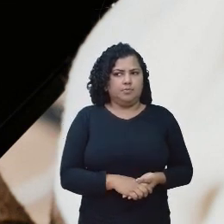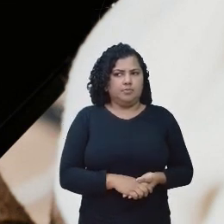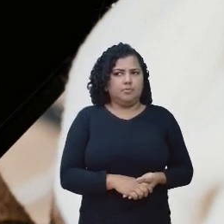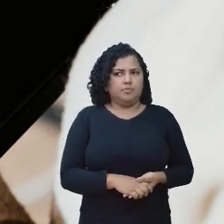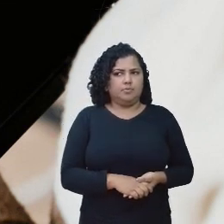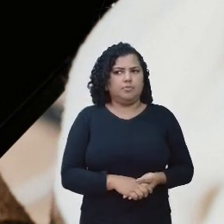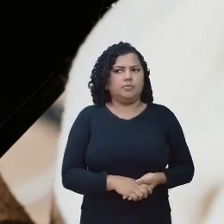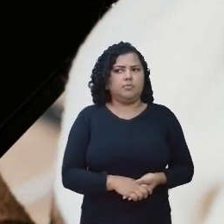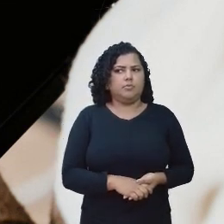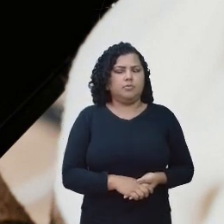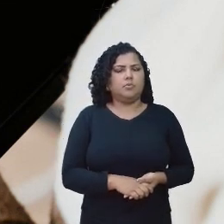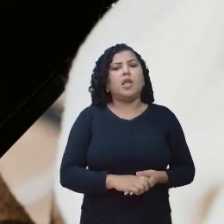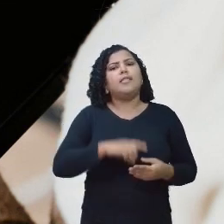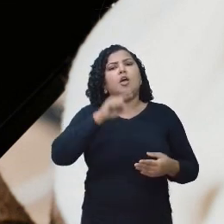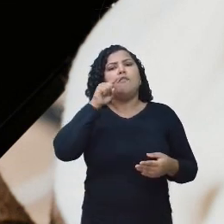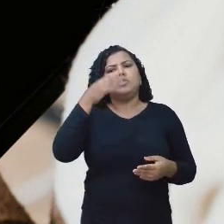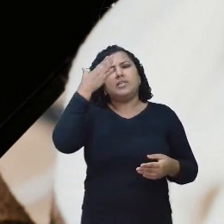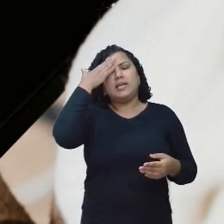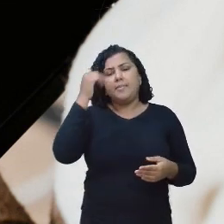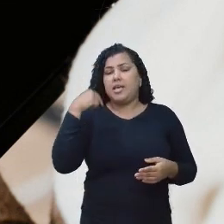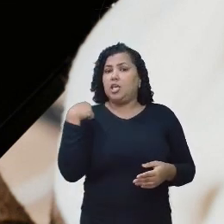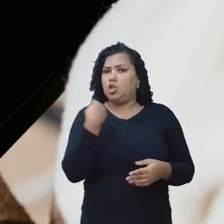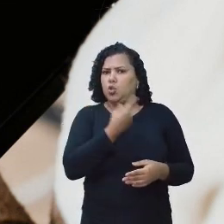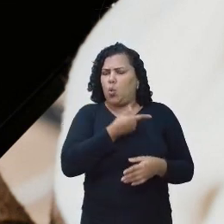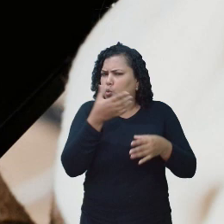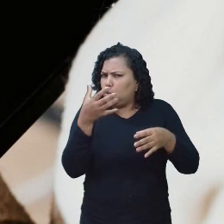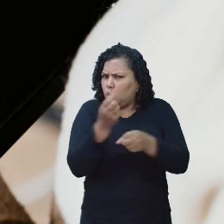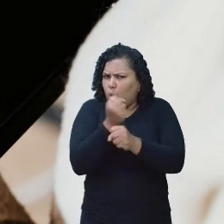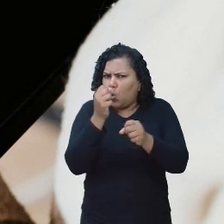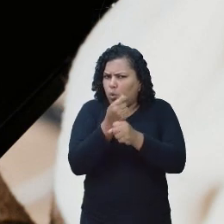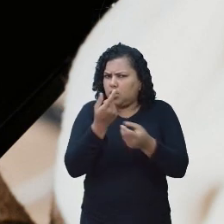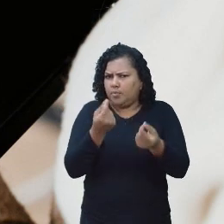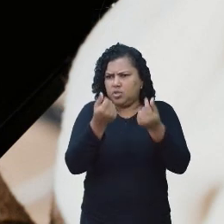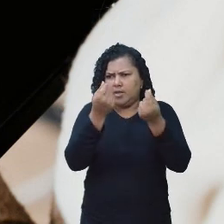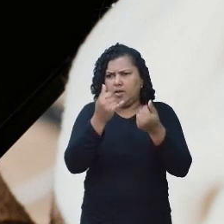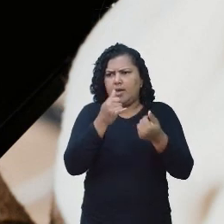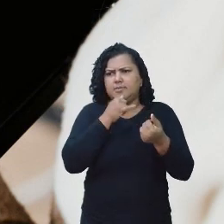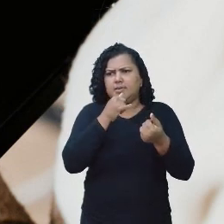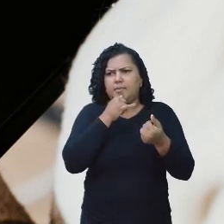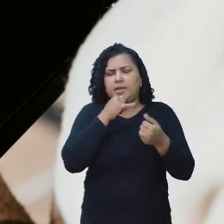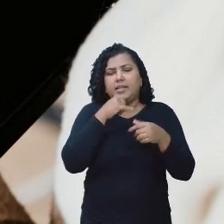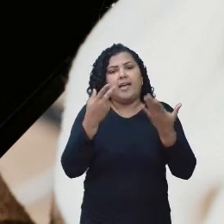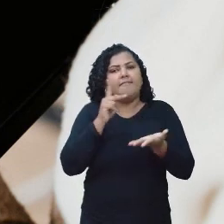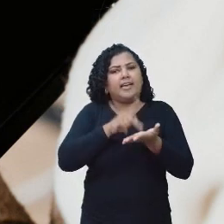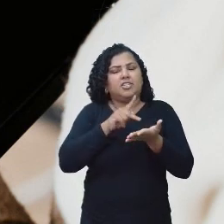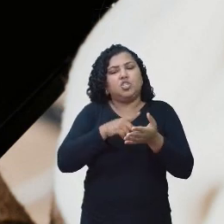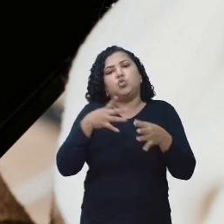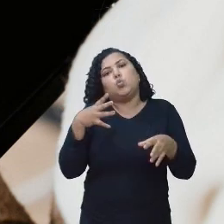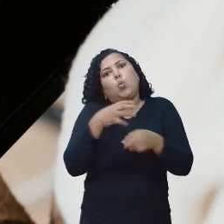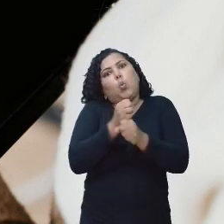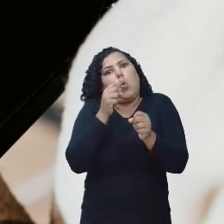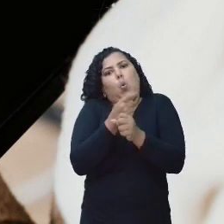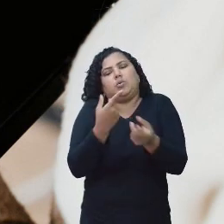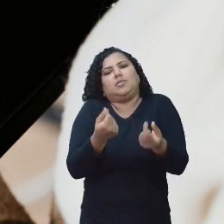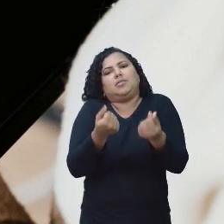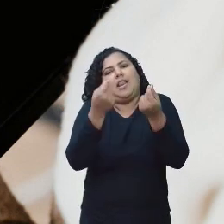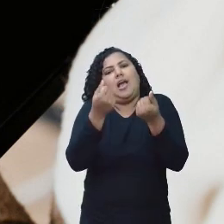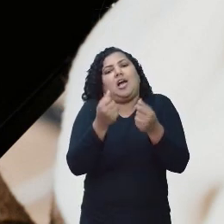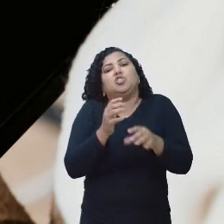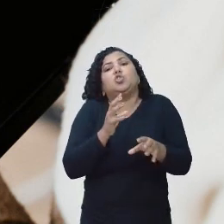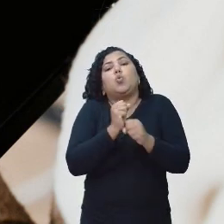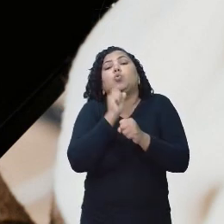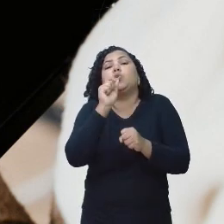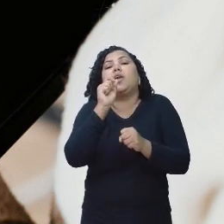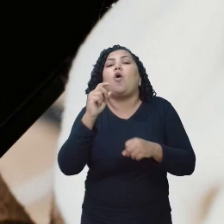Você sabia que nós não contamos dinheiro? Ou seja, na verdade, a gente não conta dinheiro. A gente conta